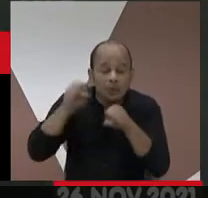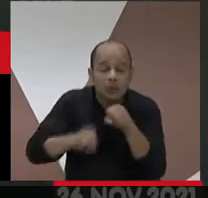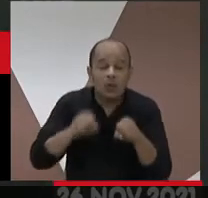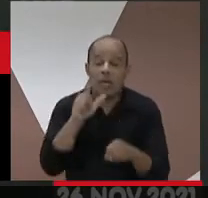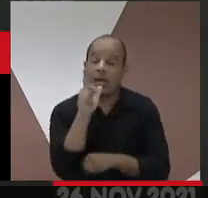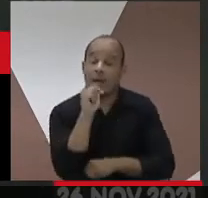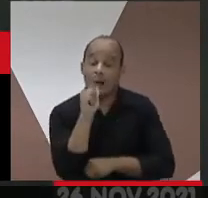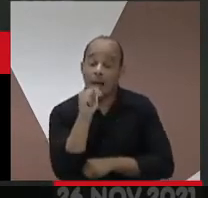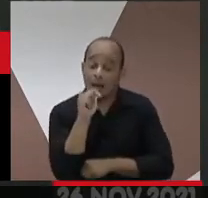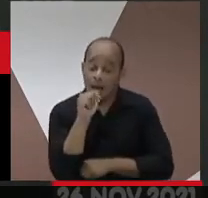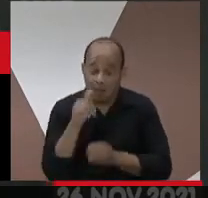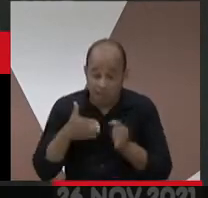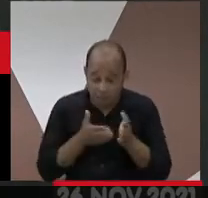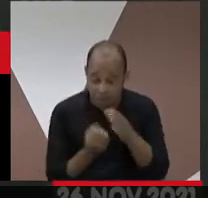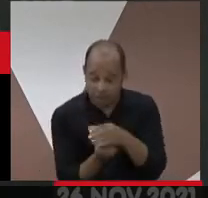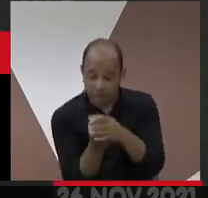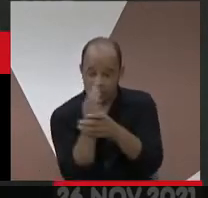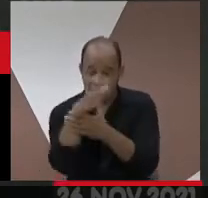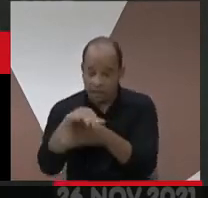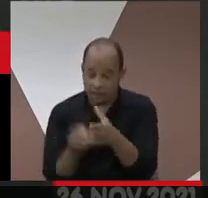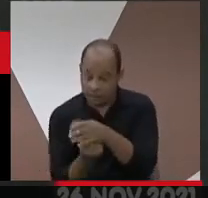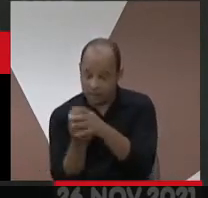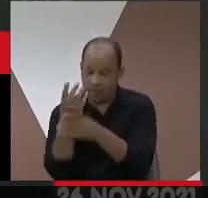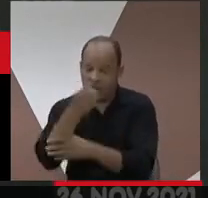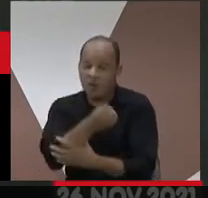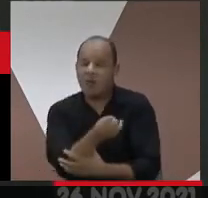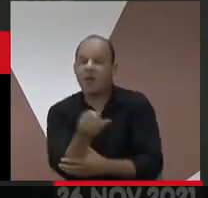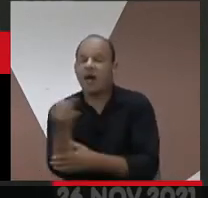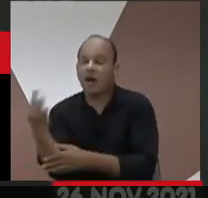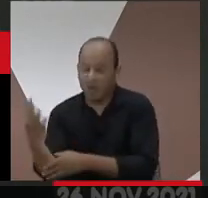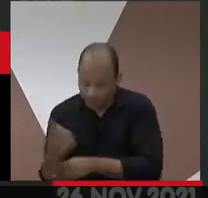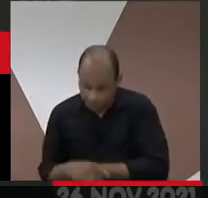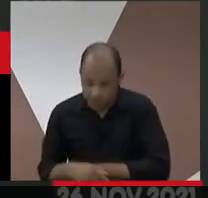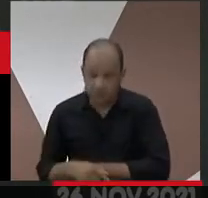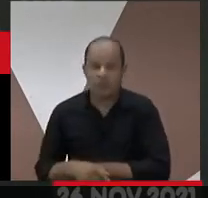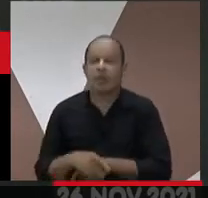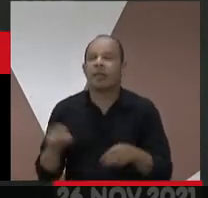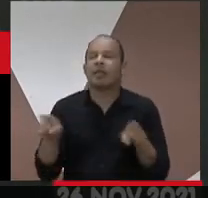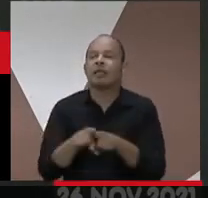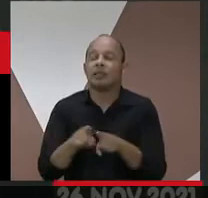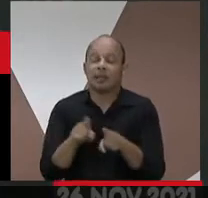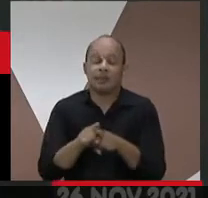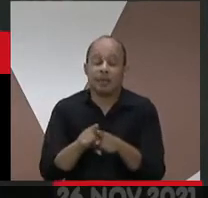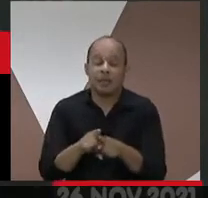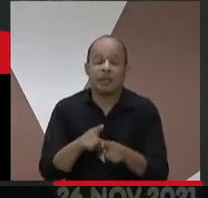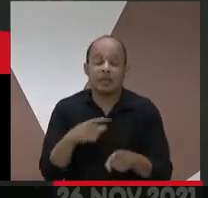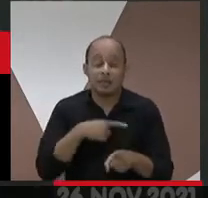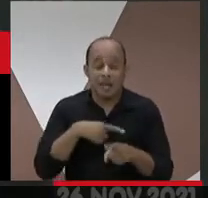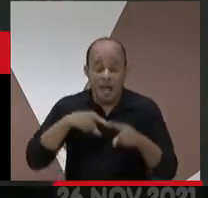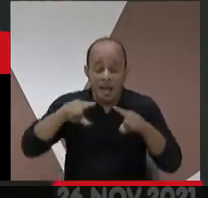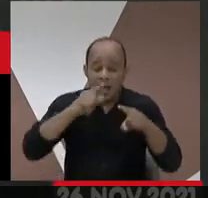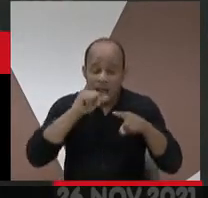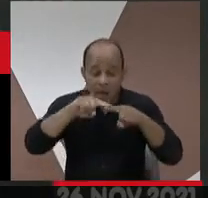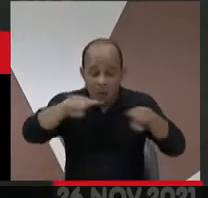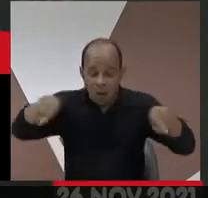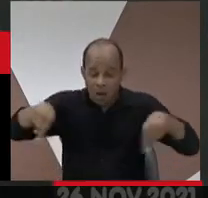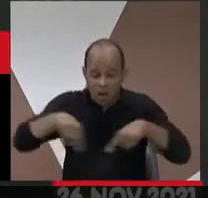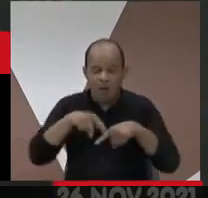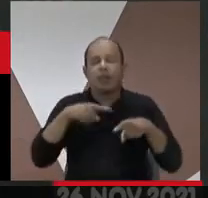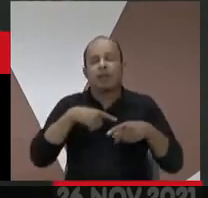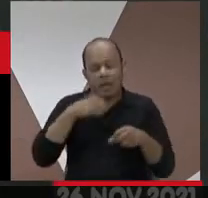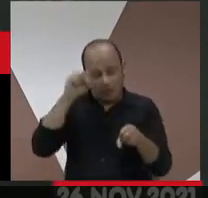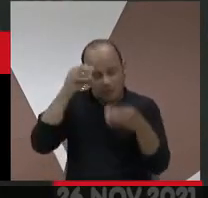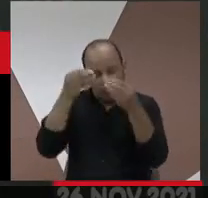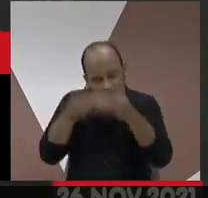no Ribeirão Vermelho, do Córrego Santiago e do Ribeirão Bicas, além de dezenas de lagoas e córregos provocando sérios danos aos lençóis